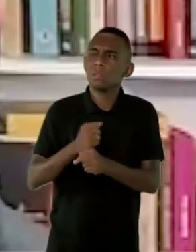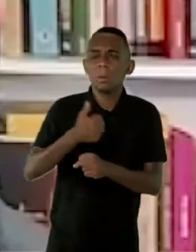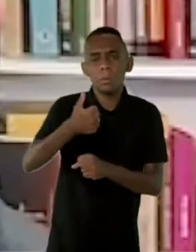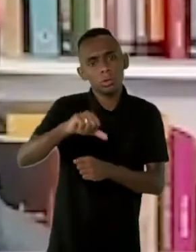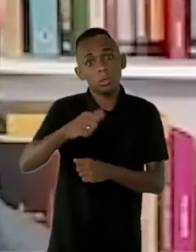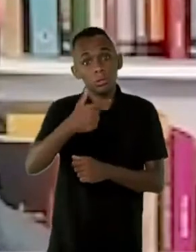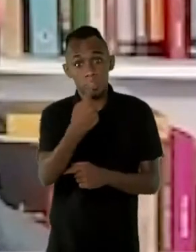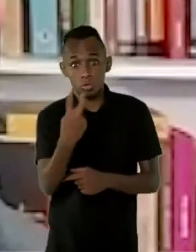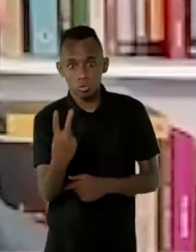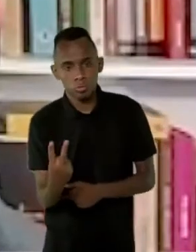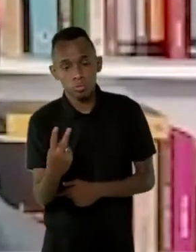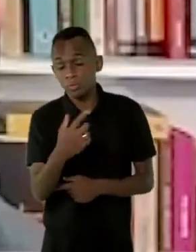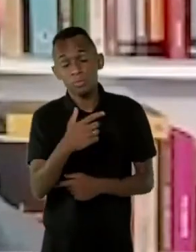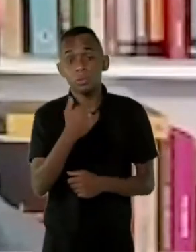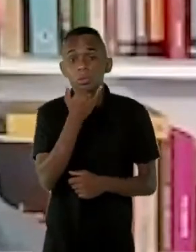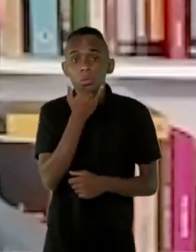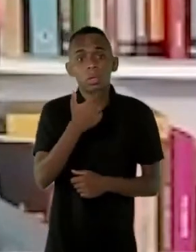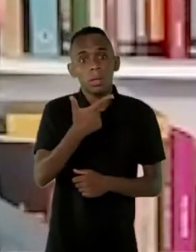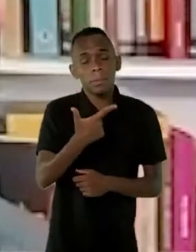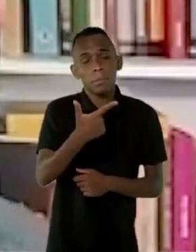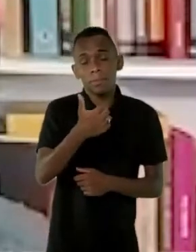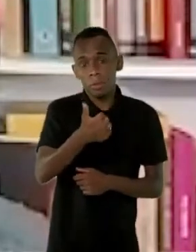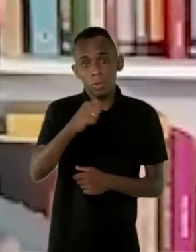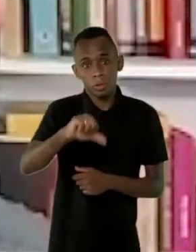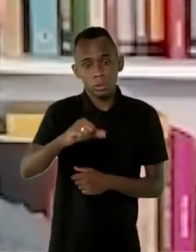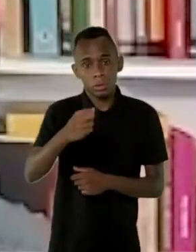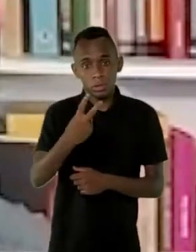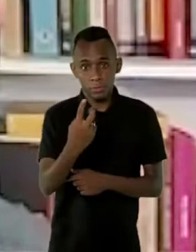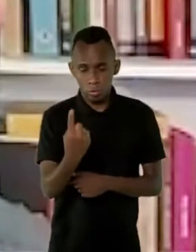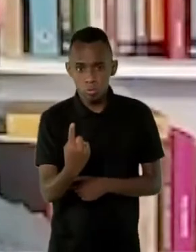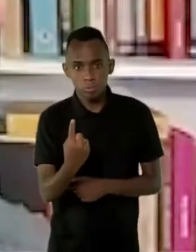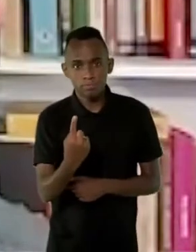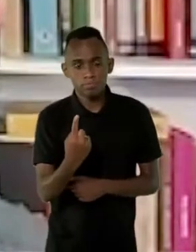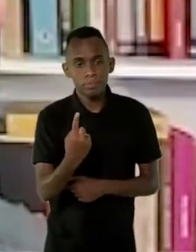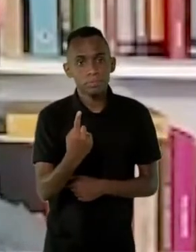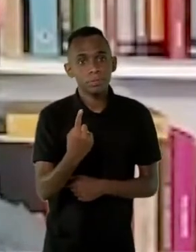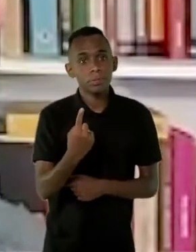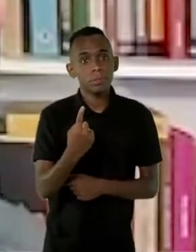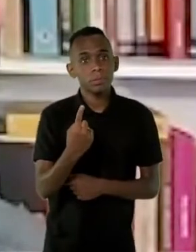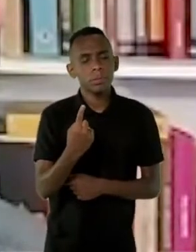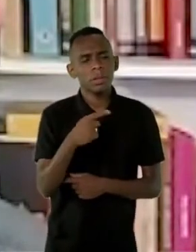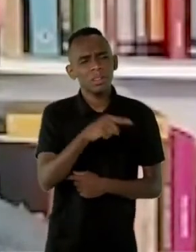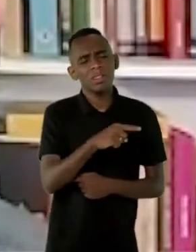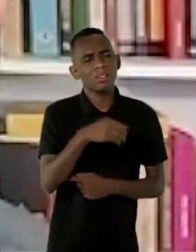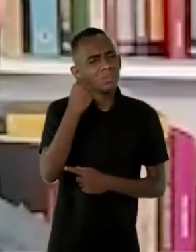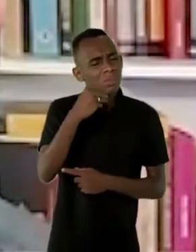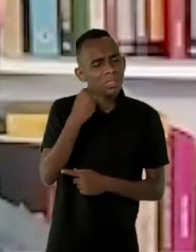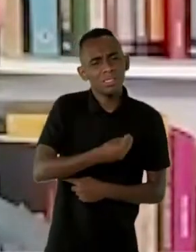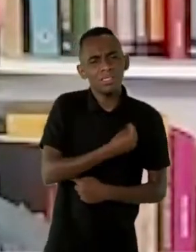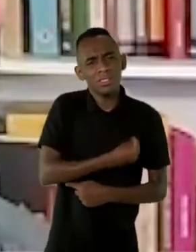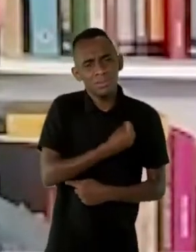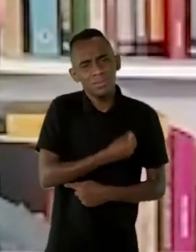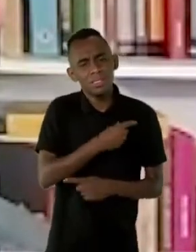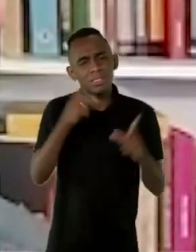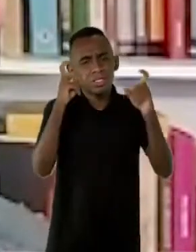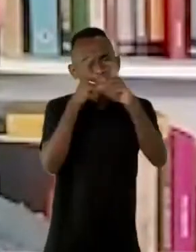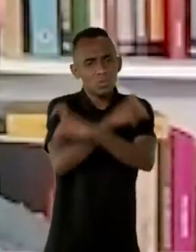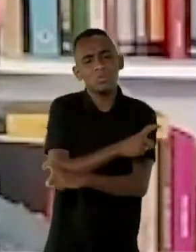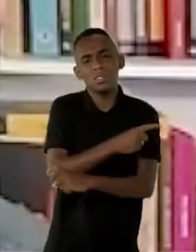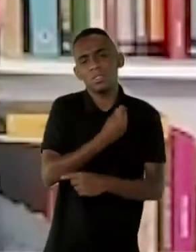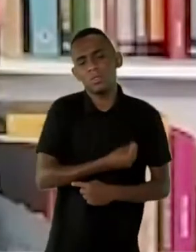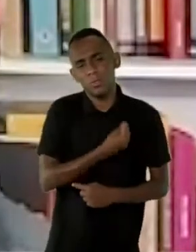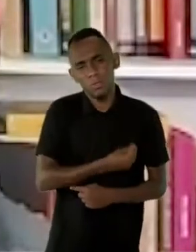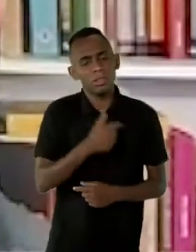1921, deixou Sacramento. E aí, então, ela vai viver uma vida muito peregrina com a mãe, né? Até